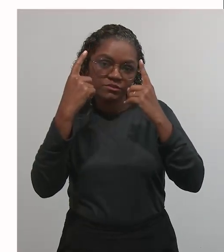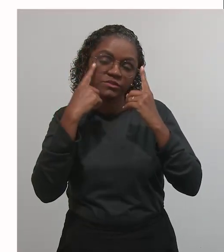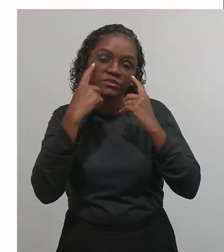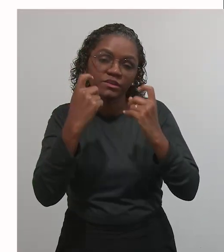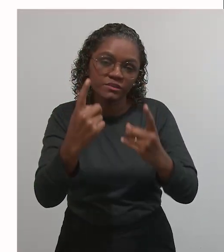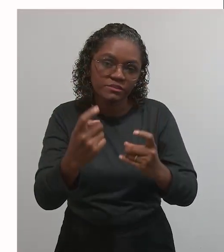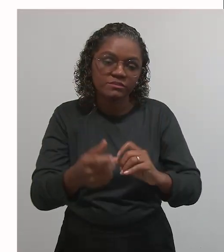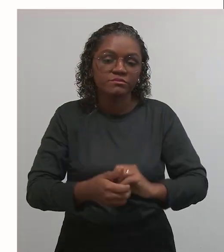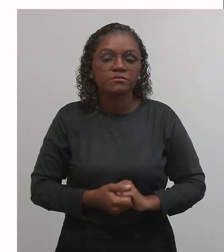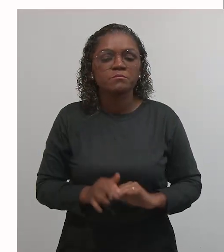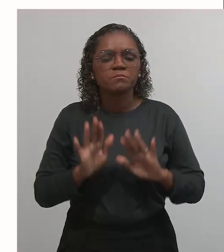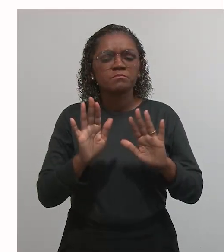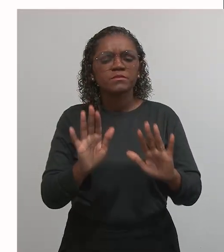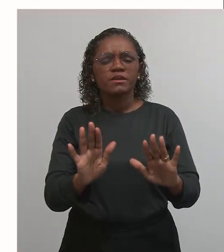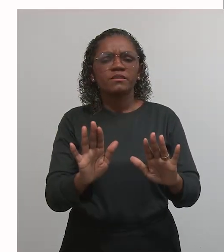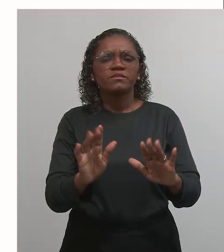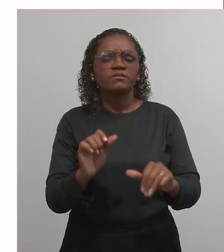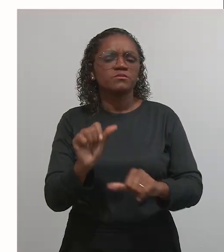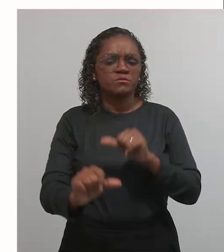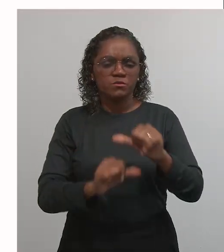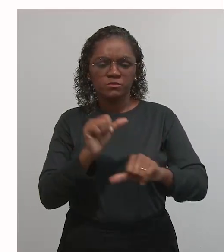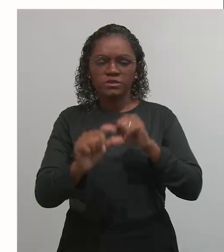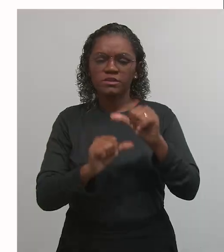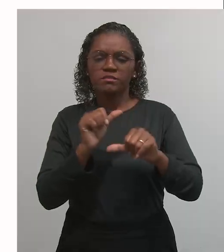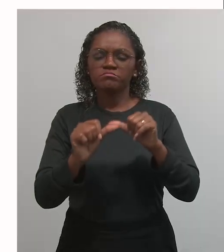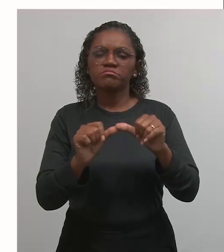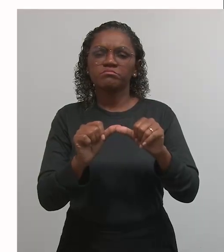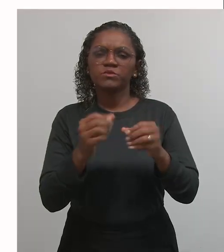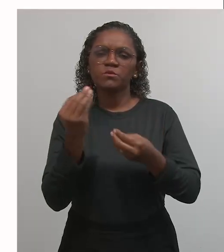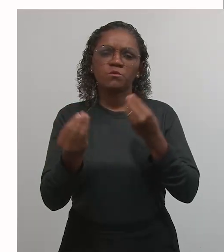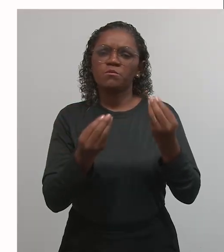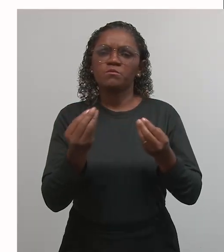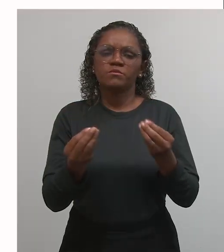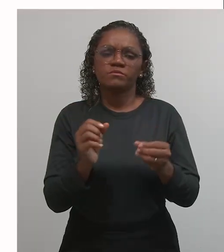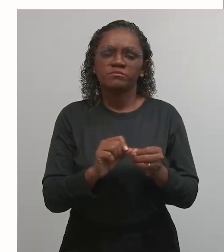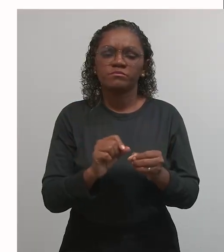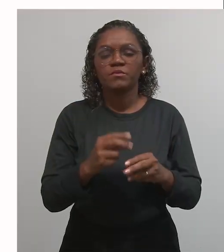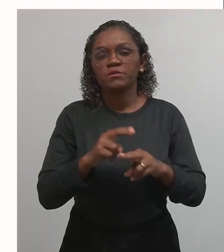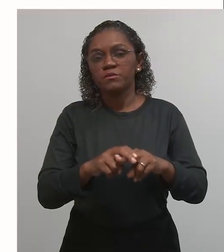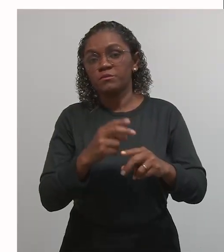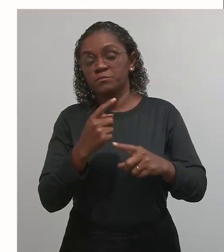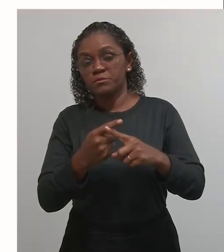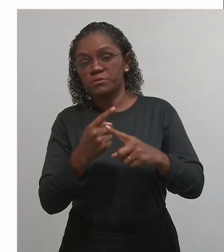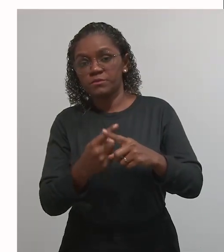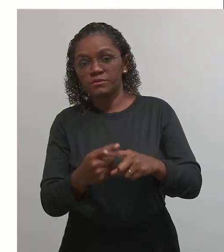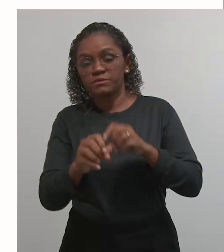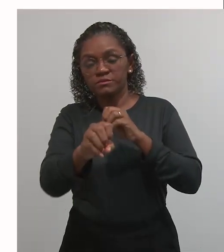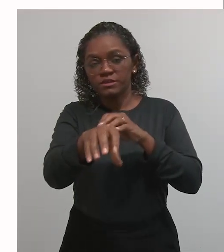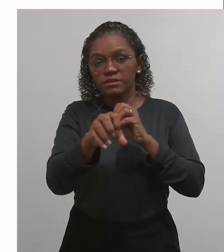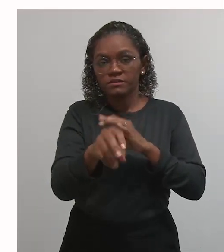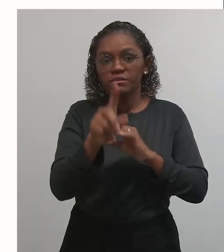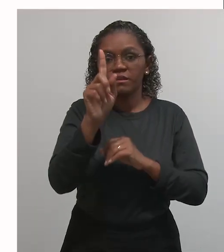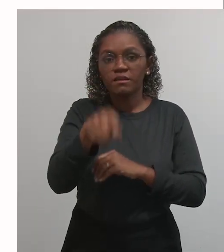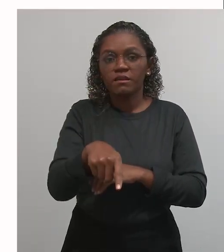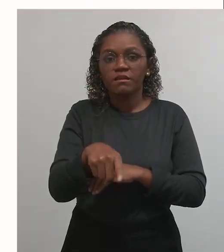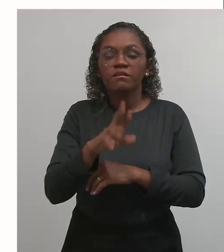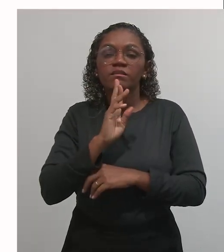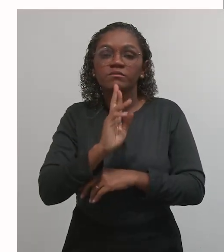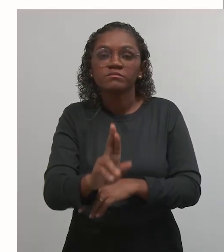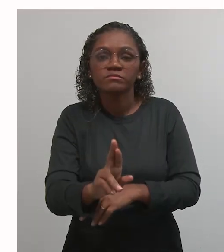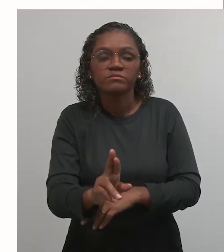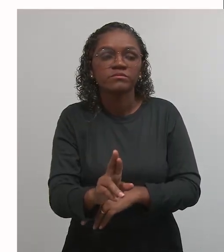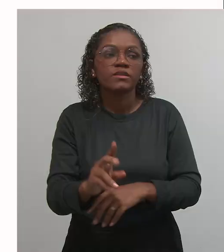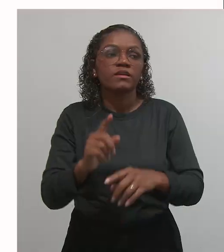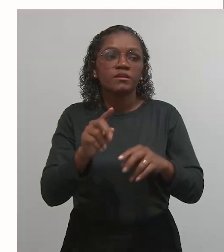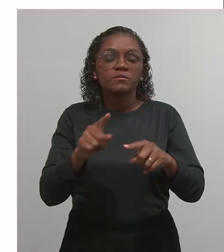dominantes. Como que muda essa realidade, então, já que a educação ela é um resultado do interesse das classes dominantes? A